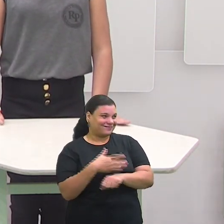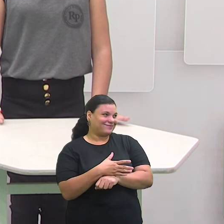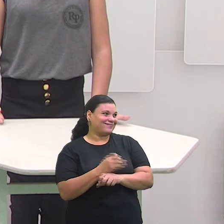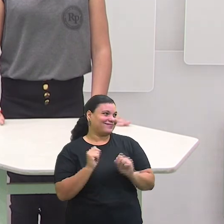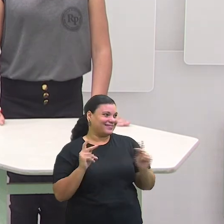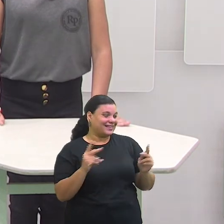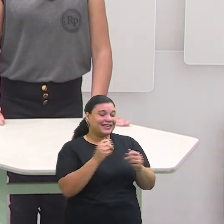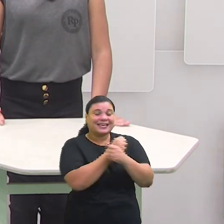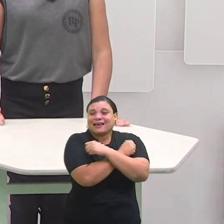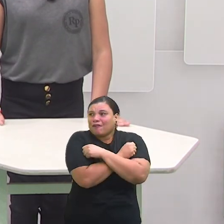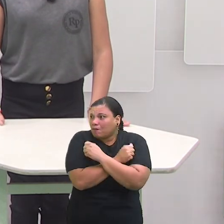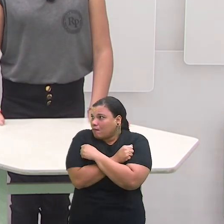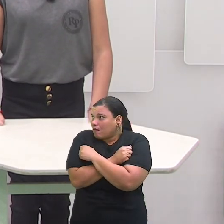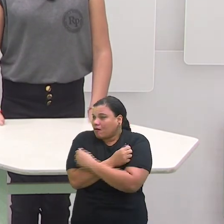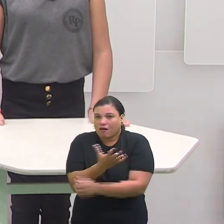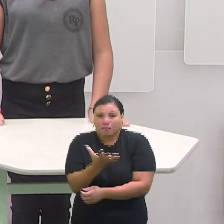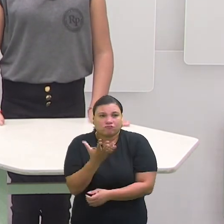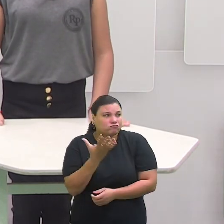mandar abraços?